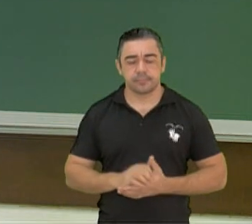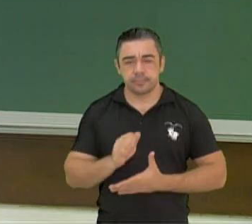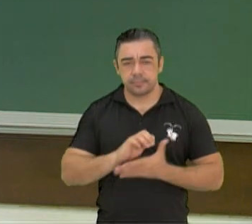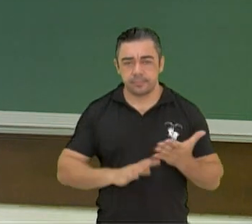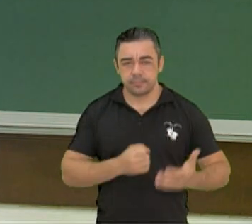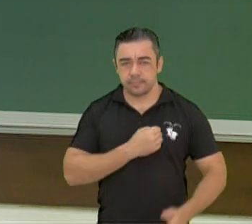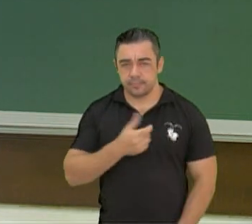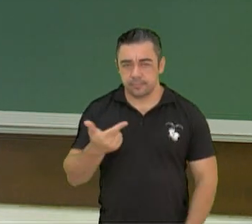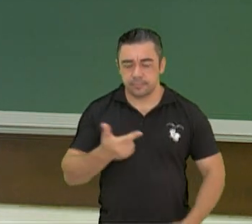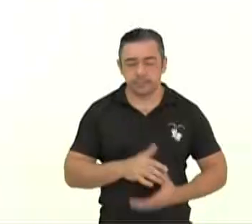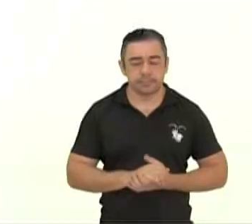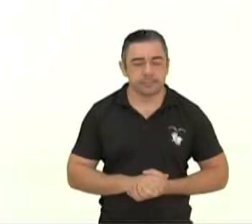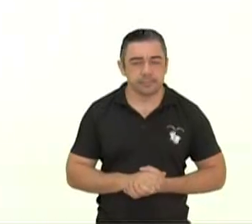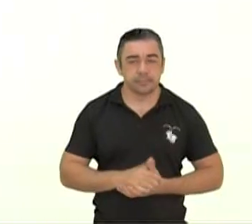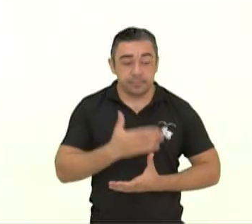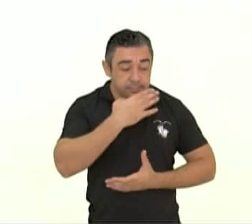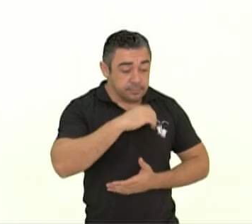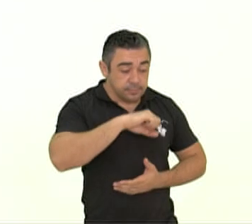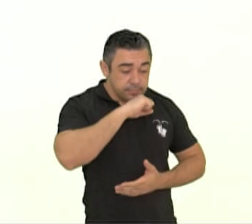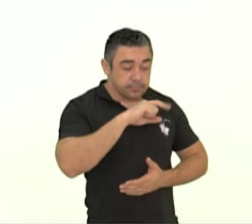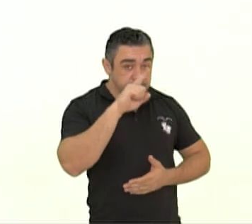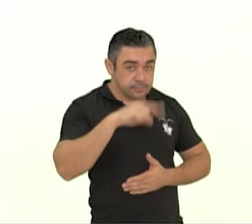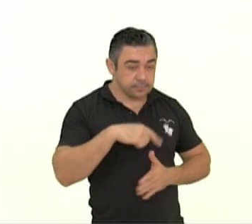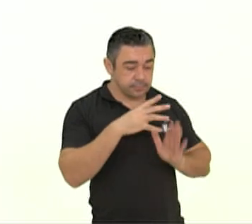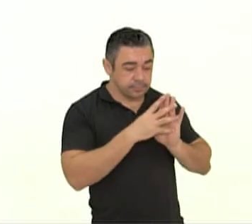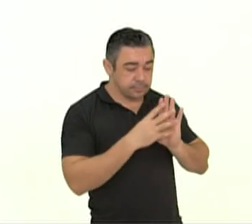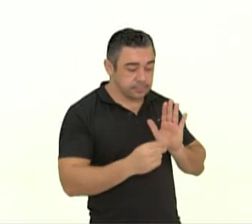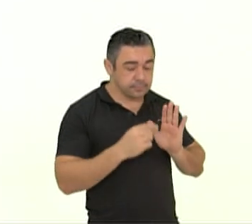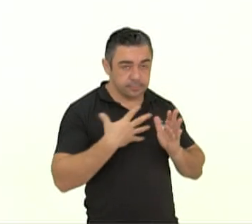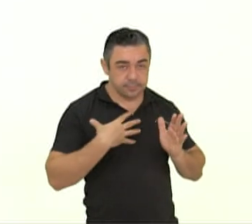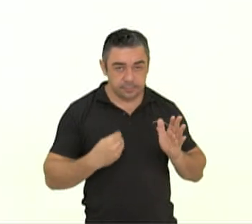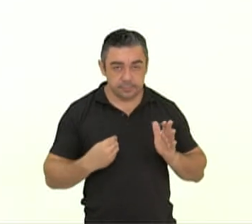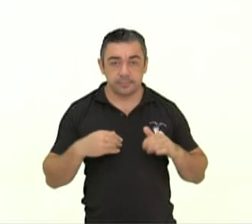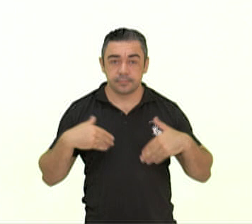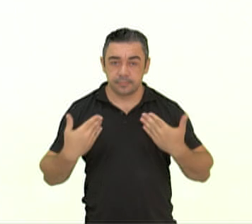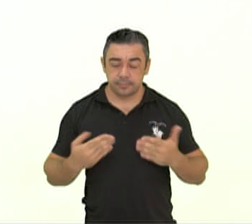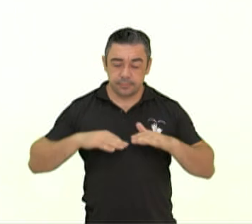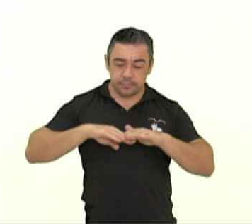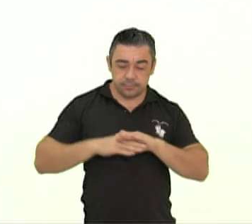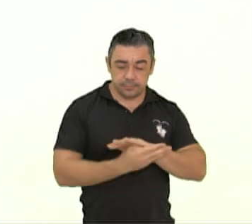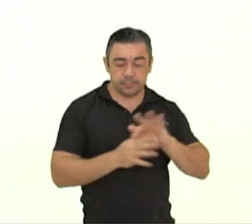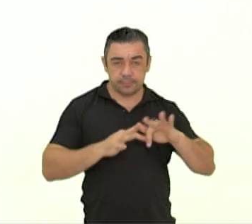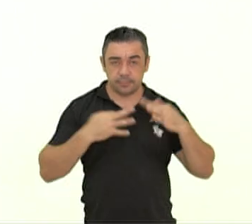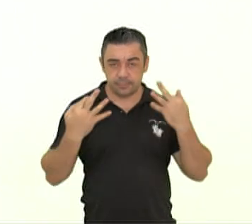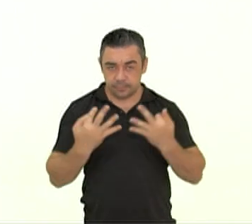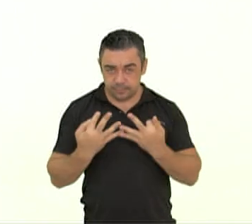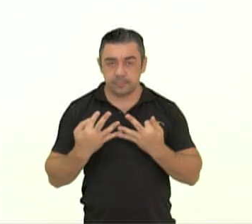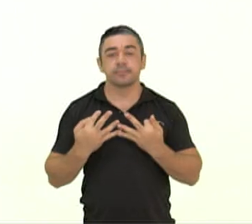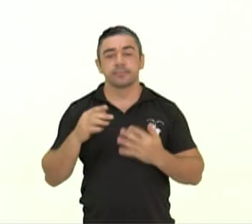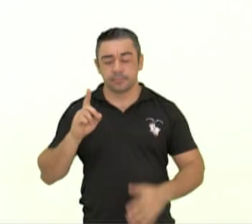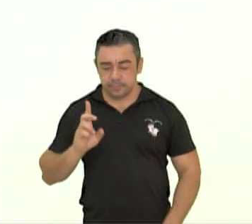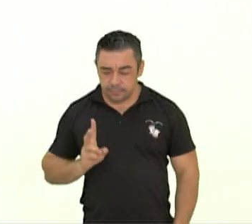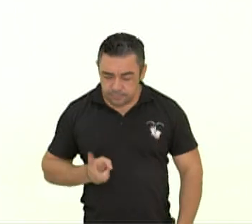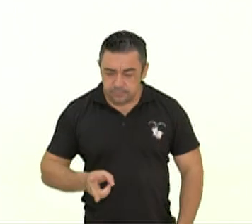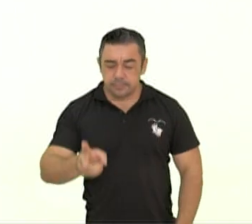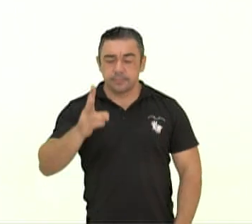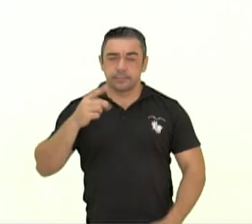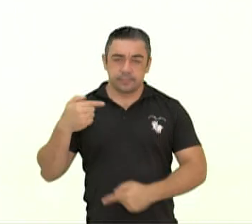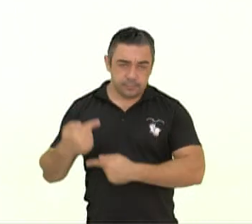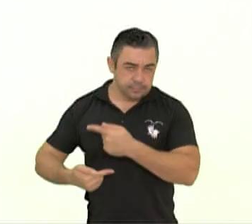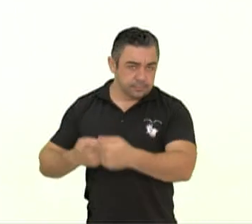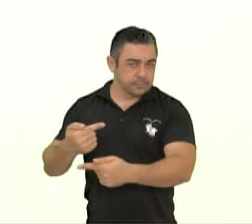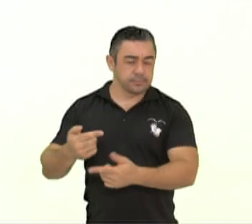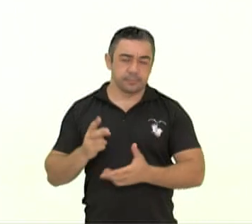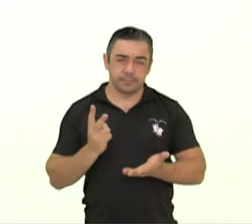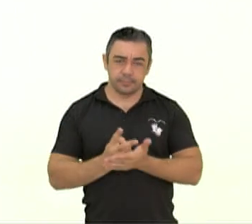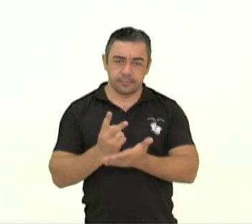Os pais são modelos para os filhos e as rotinas das famílias irão se perpetuar nas gerações